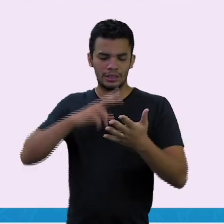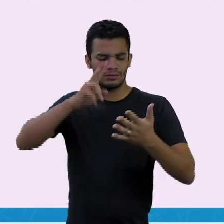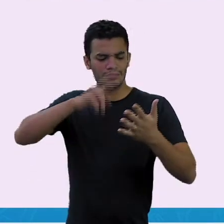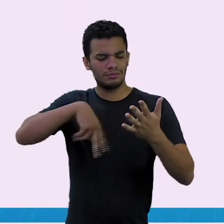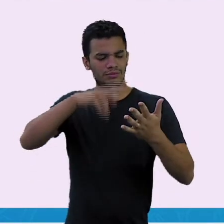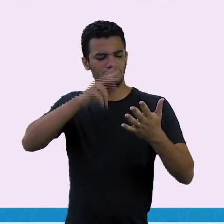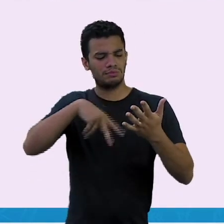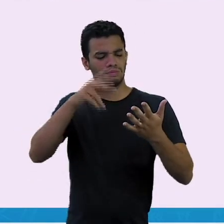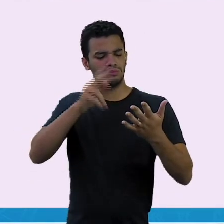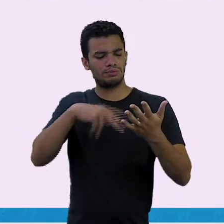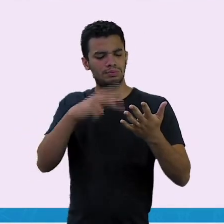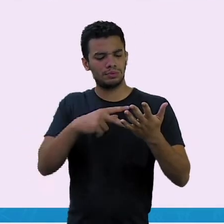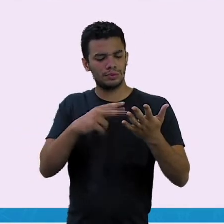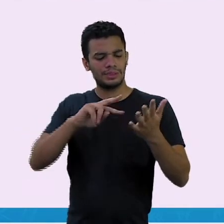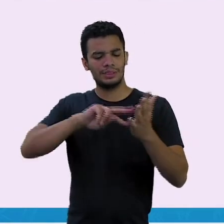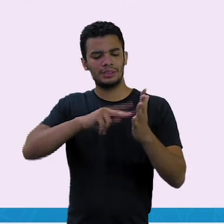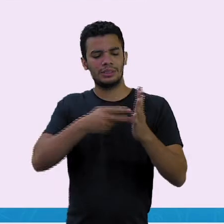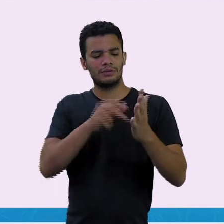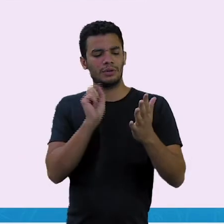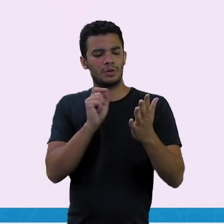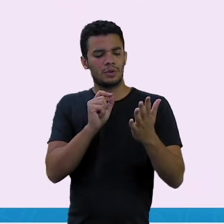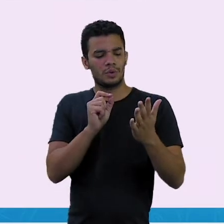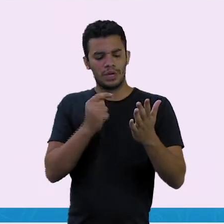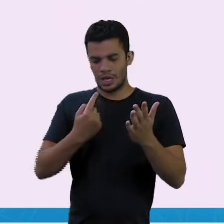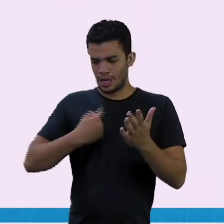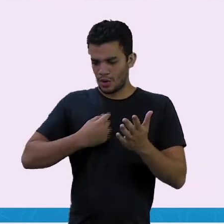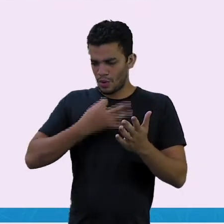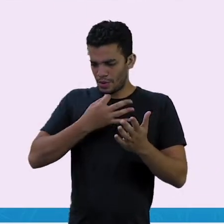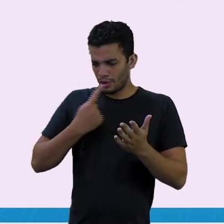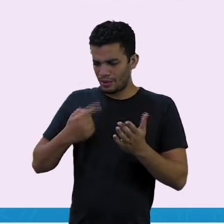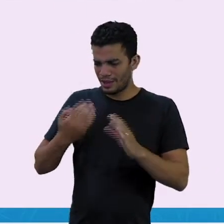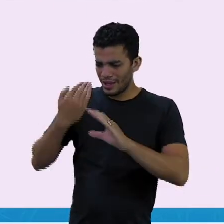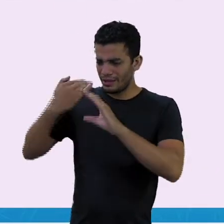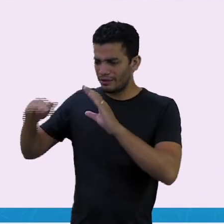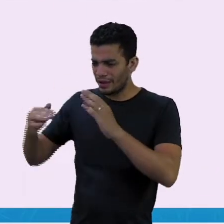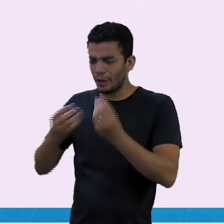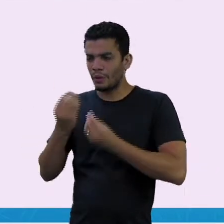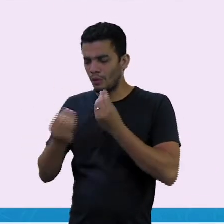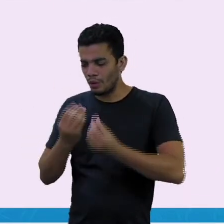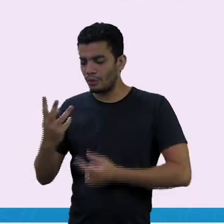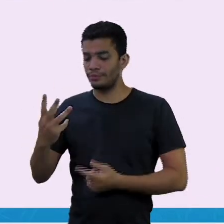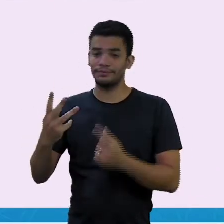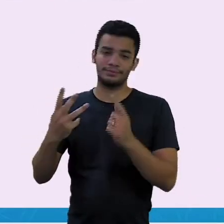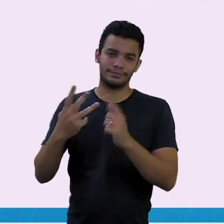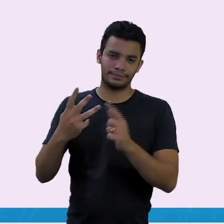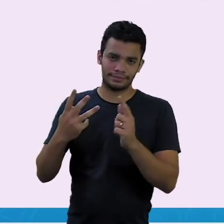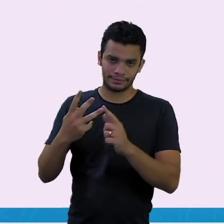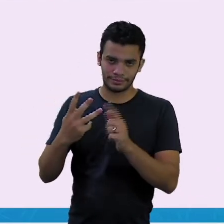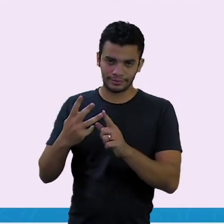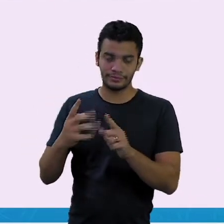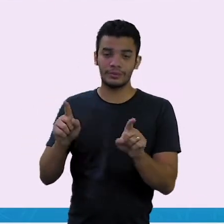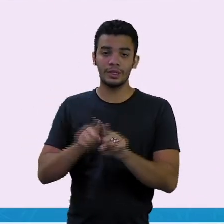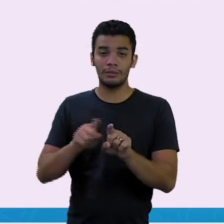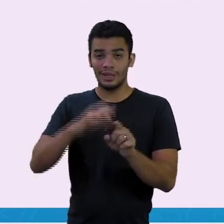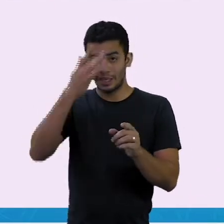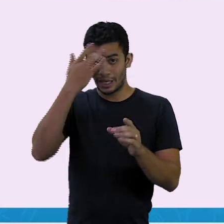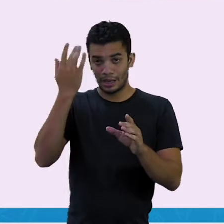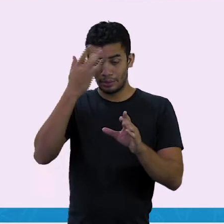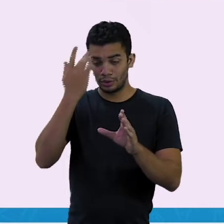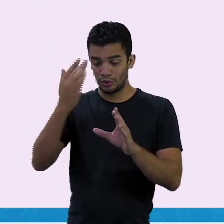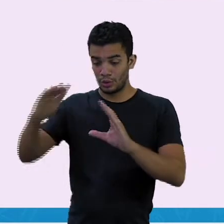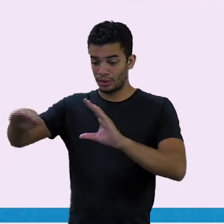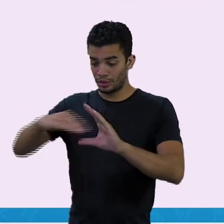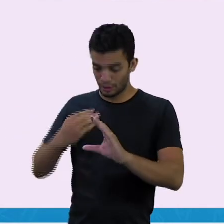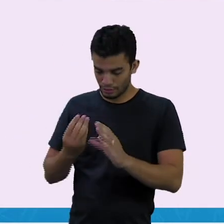principal, que é o recado que eu quero passar ali naquele bilhete, o remetente do bilhete e